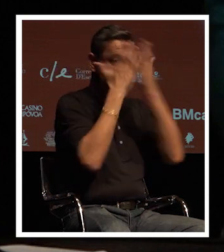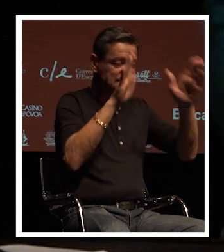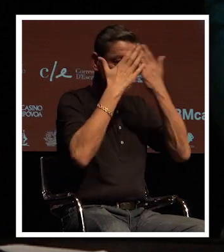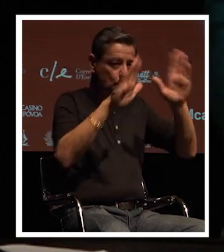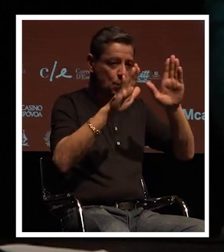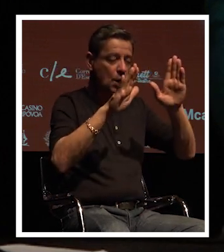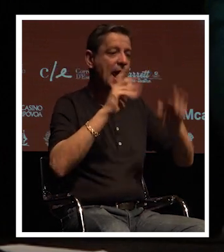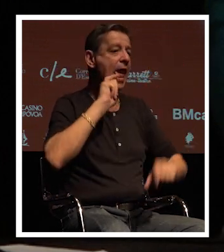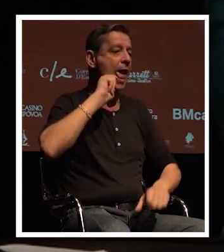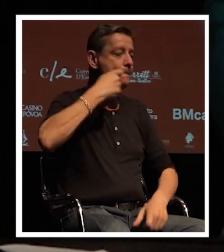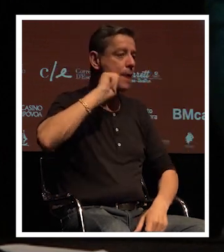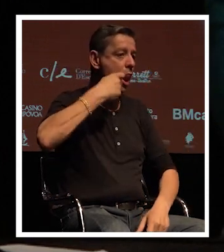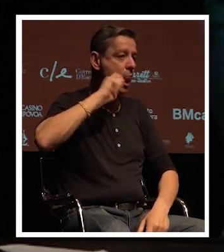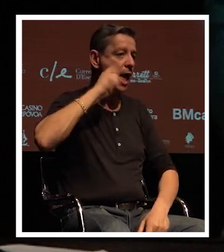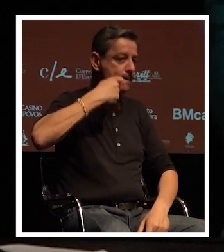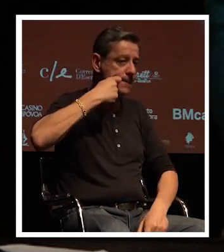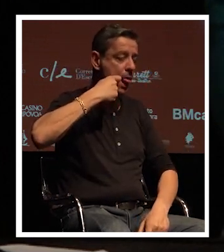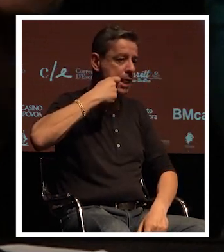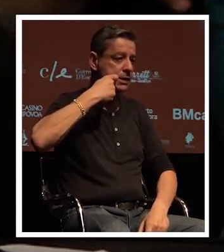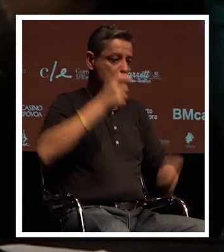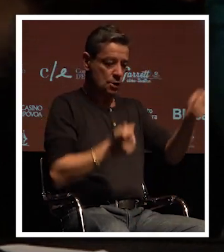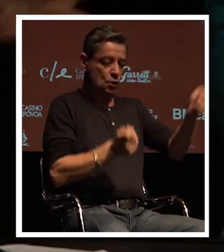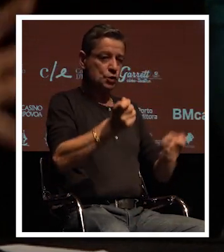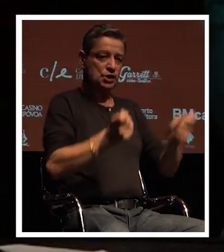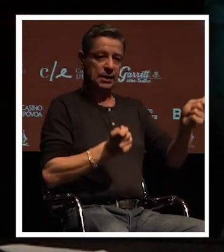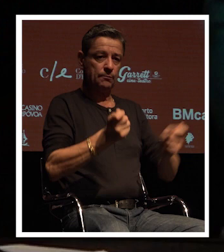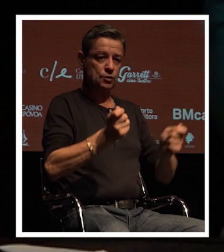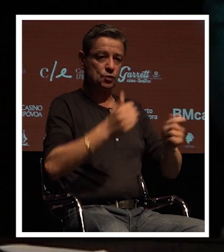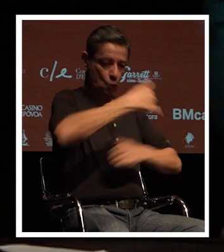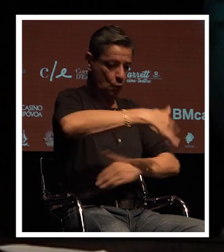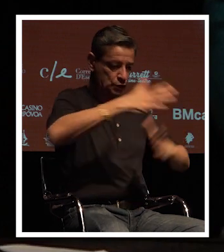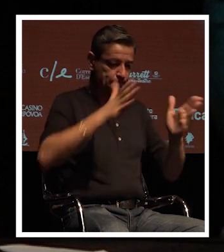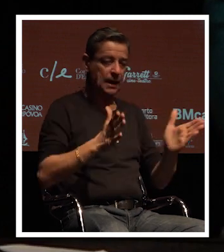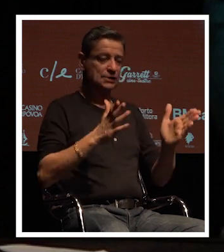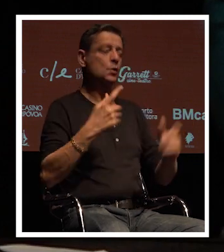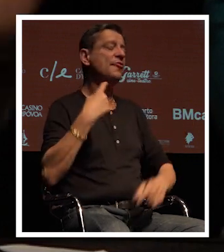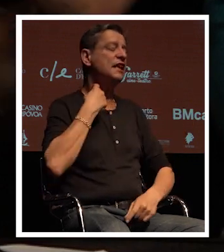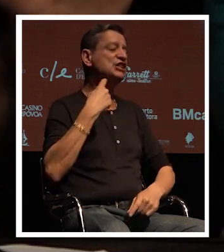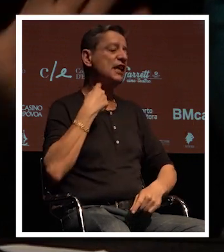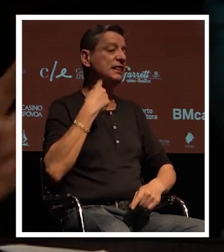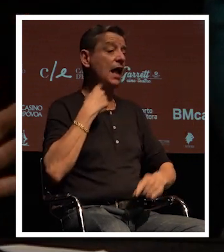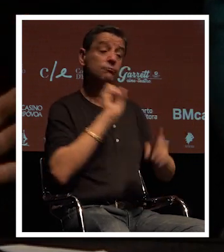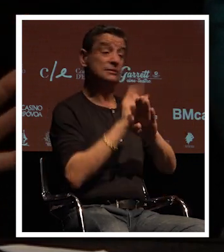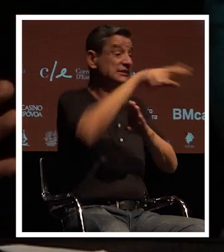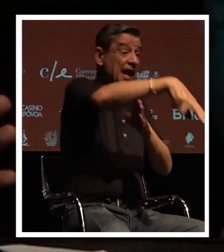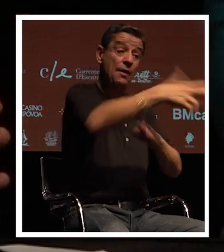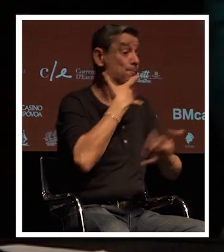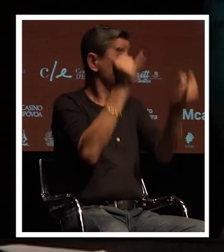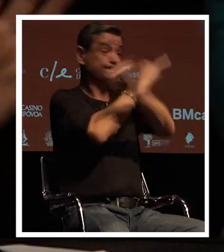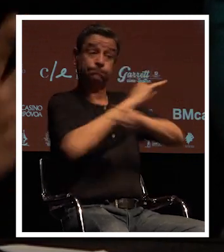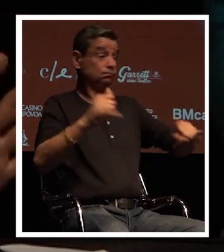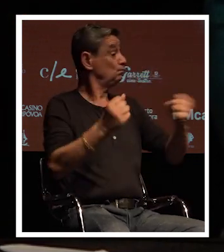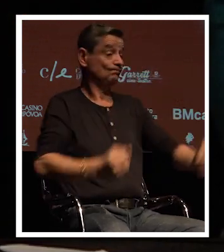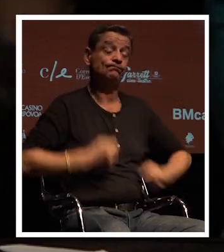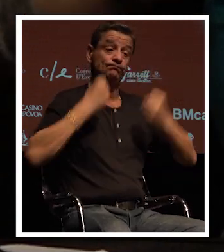Apple e que estão a gerir um espaço que nós habitamos que é o espaço digital e do qual já não podemos sair não